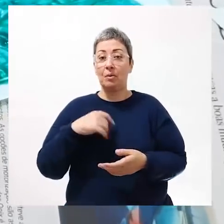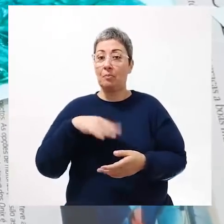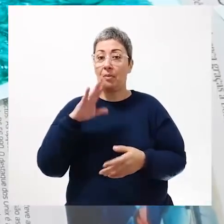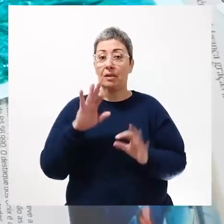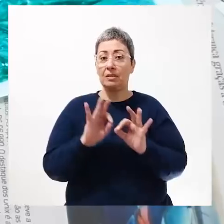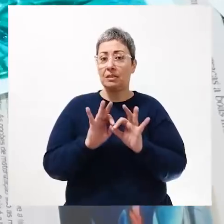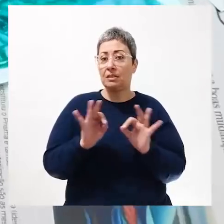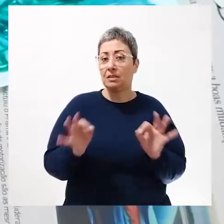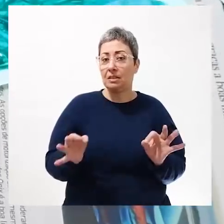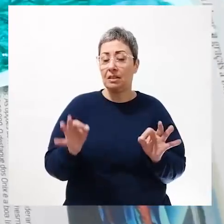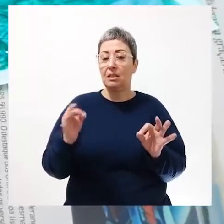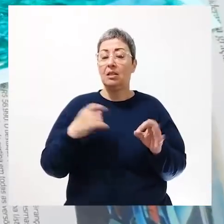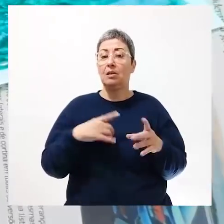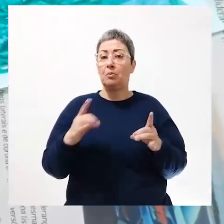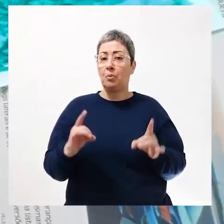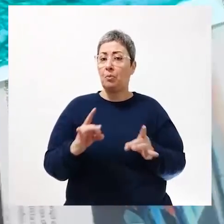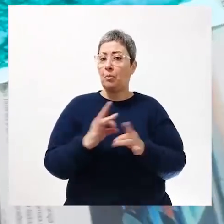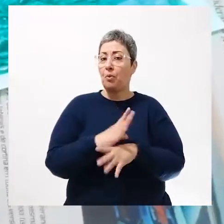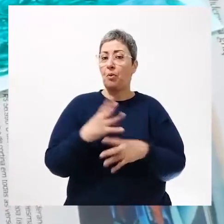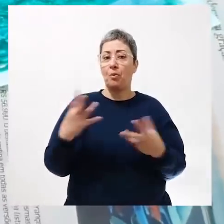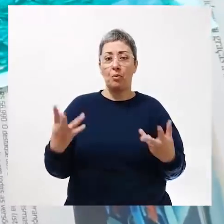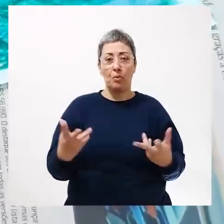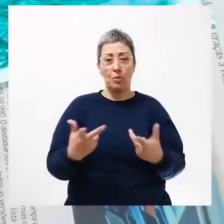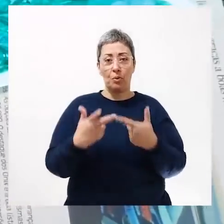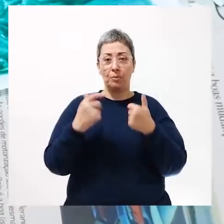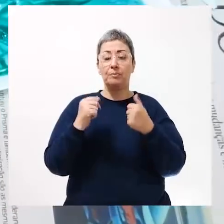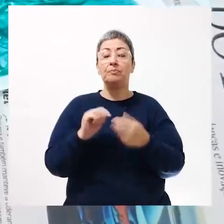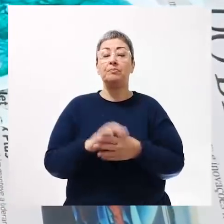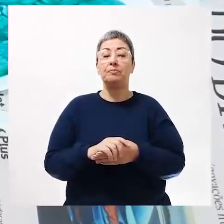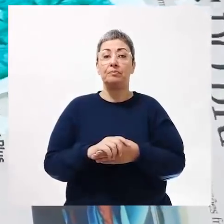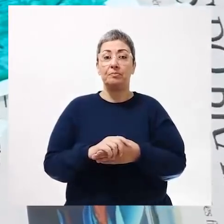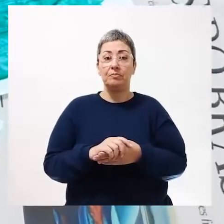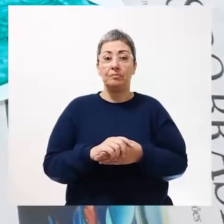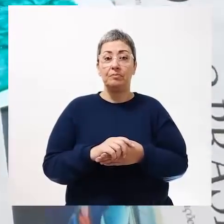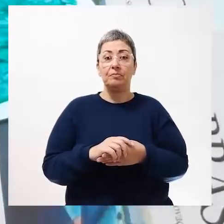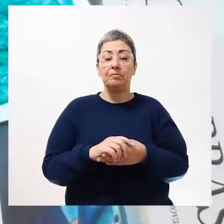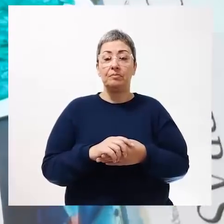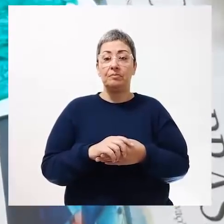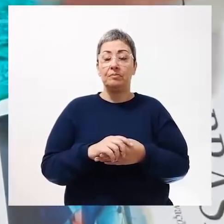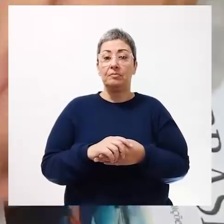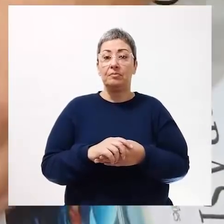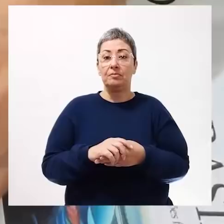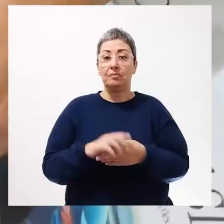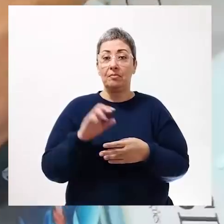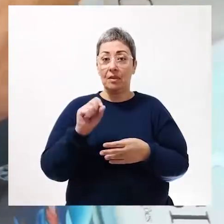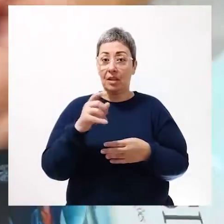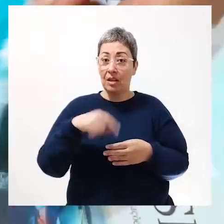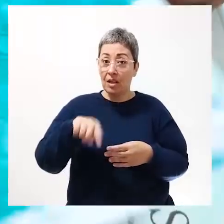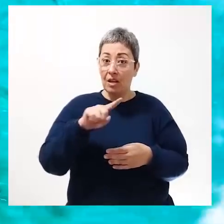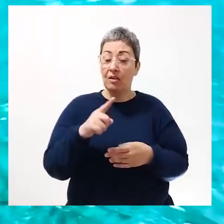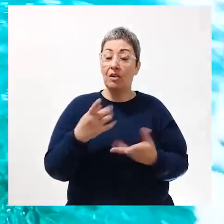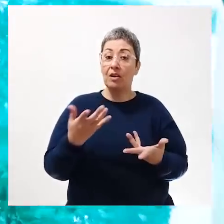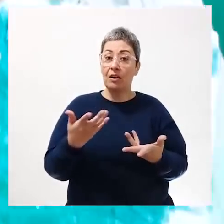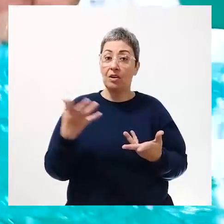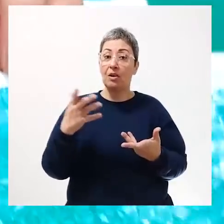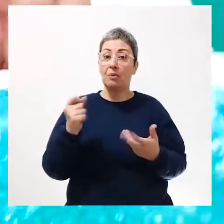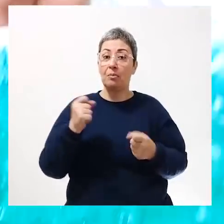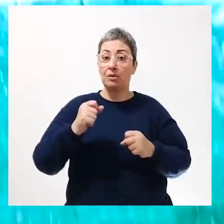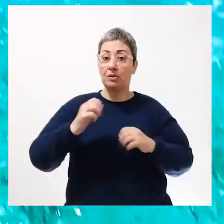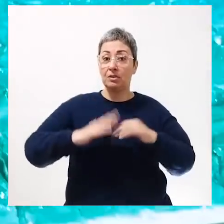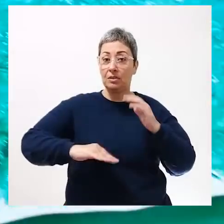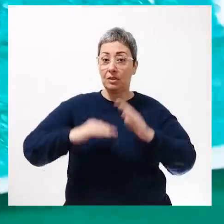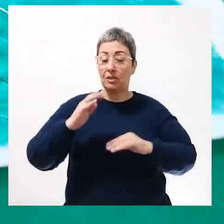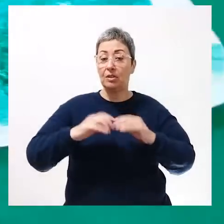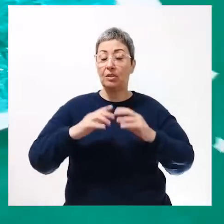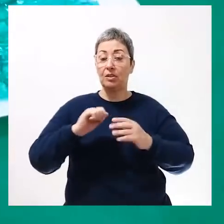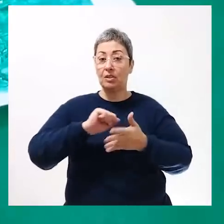é muito simples, dá um resultado maravilhoso, tá bom? Sei que vocês